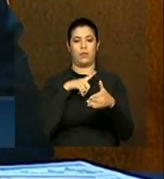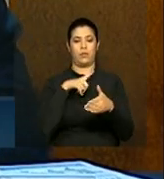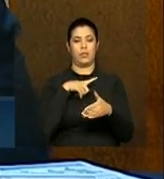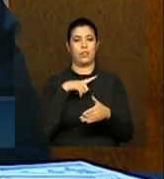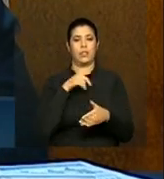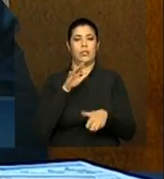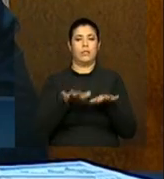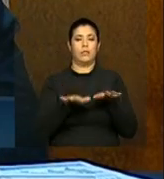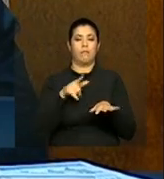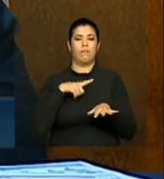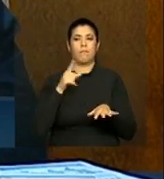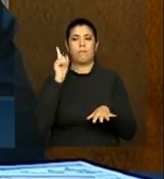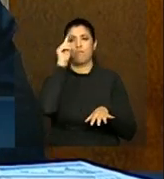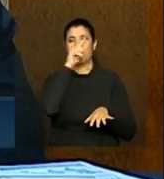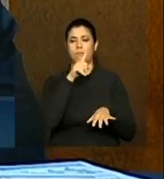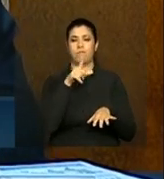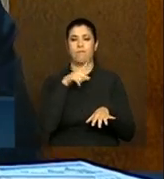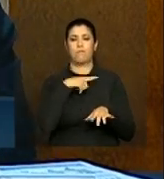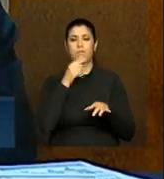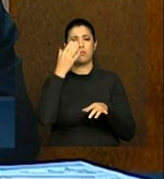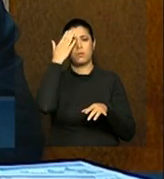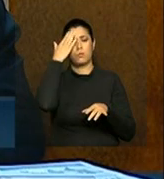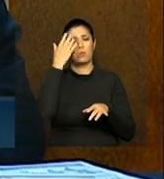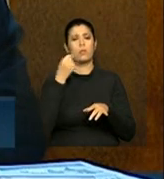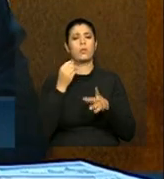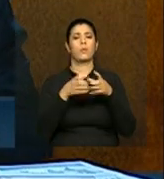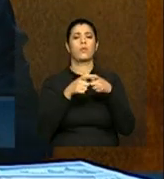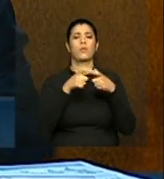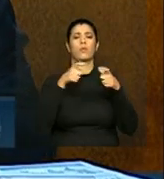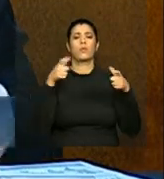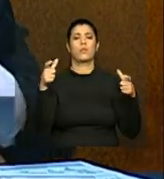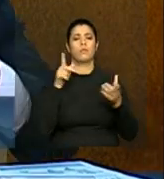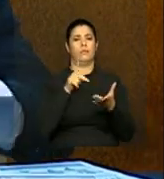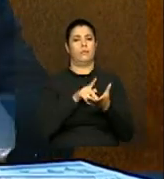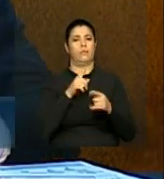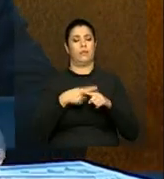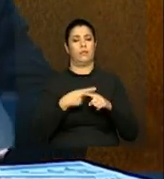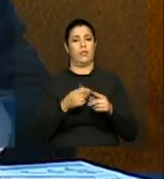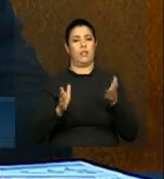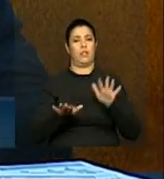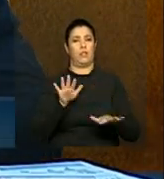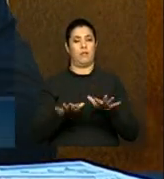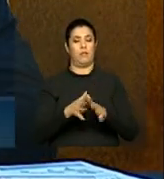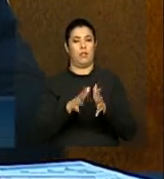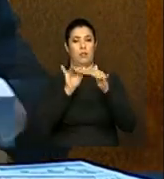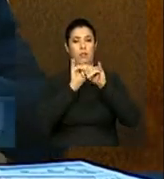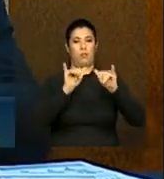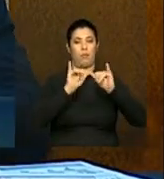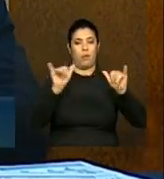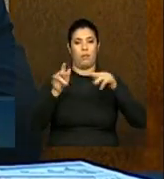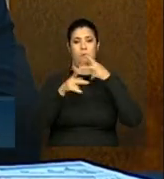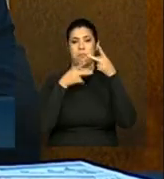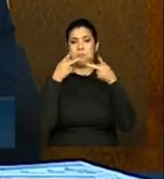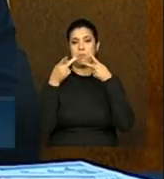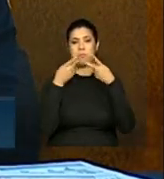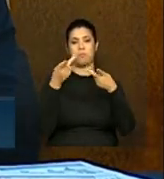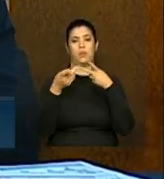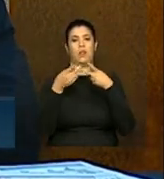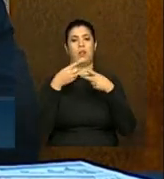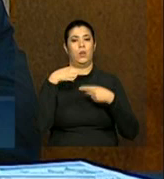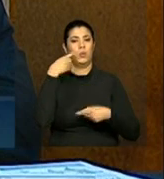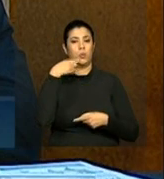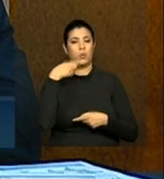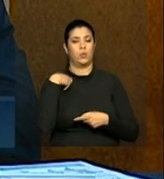vezes não não faz com que a gente tenha a dimensão real, né? que às vezes a gente transmite aqui numa fala, num discurso ou faz um